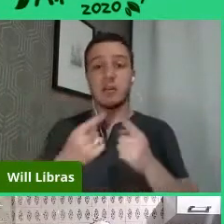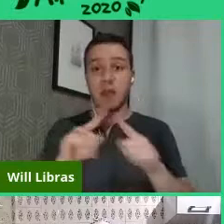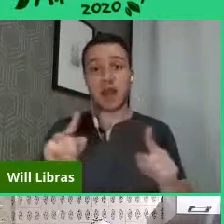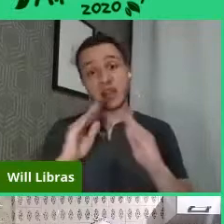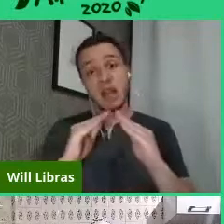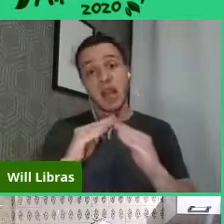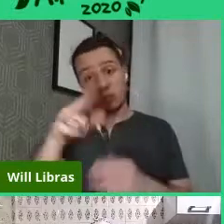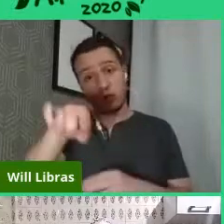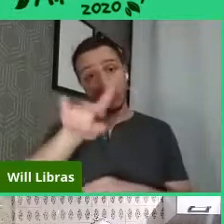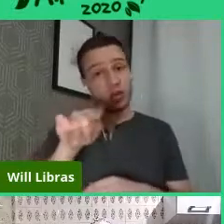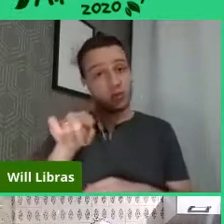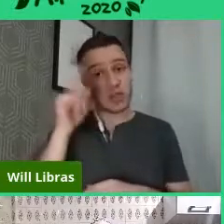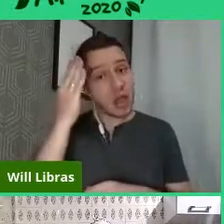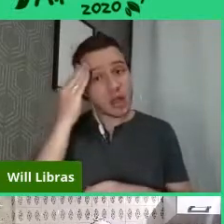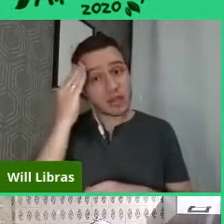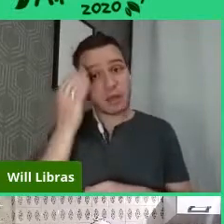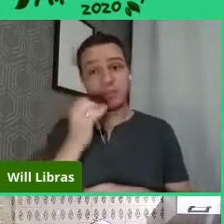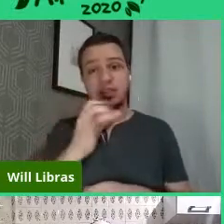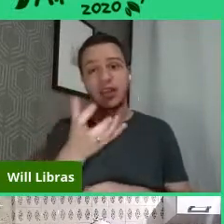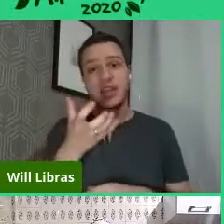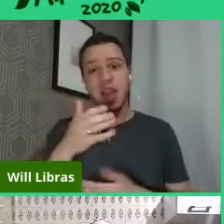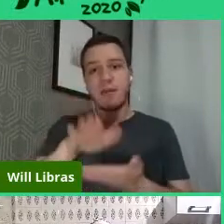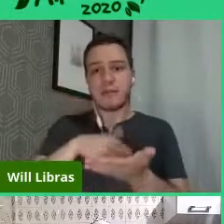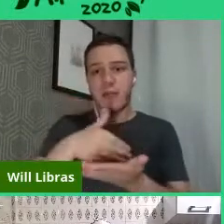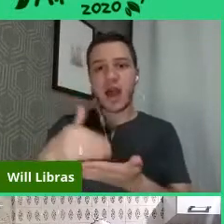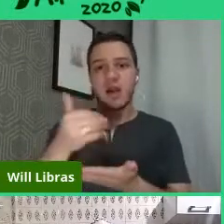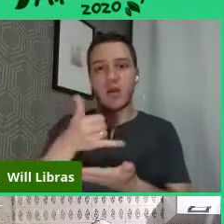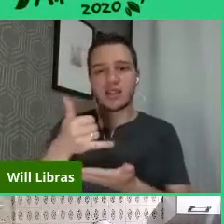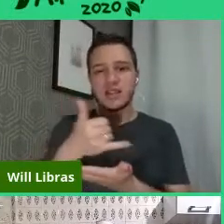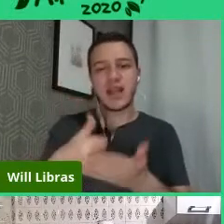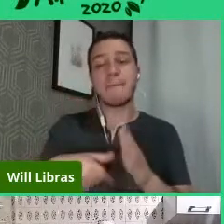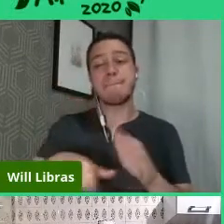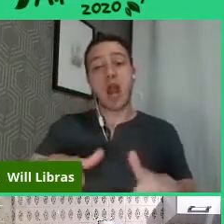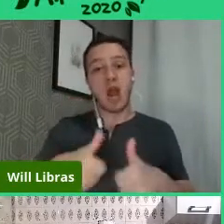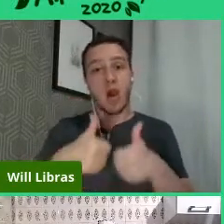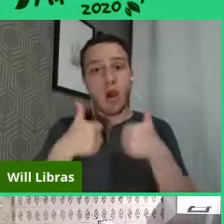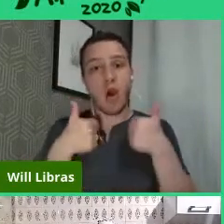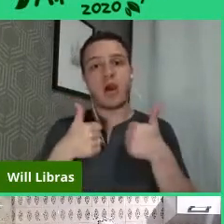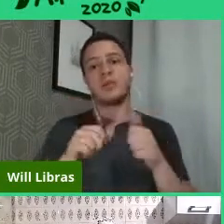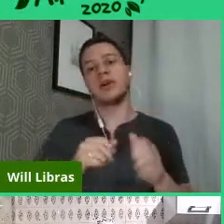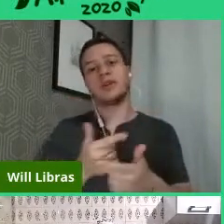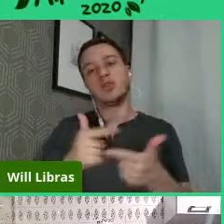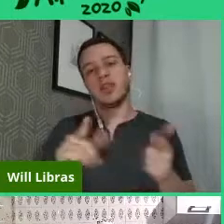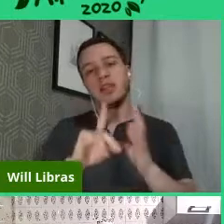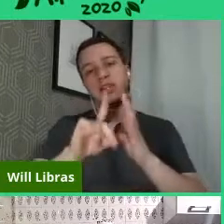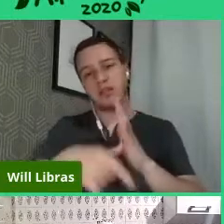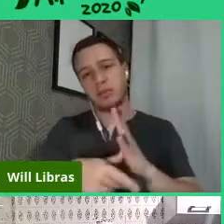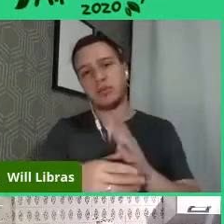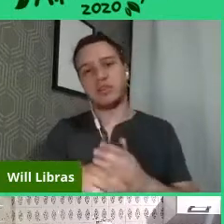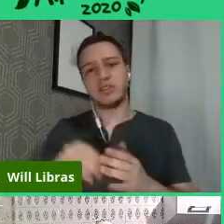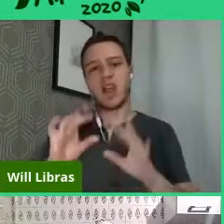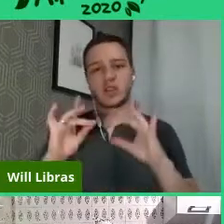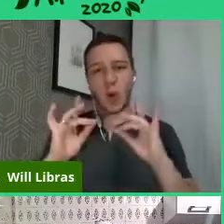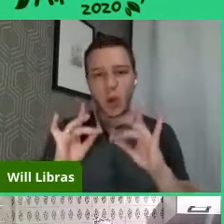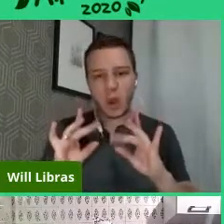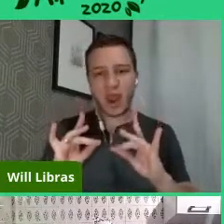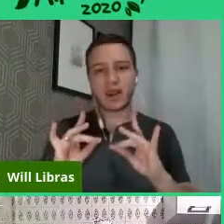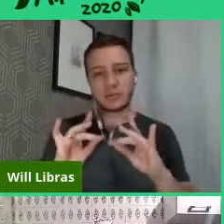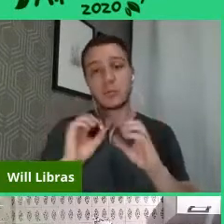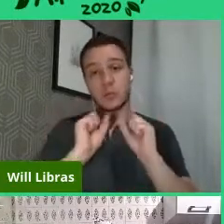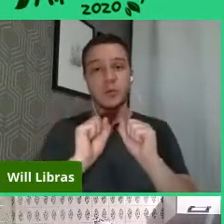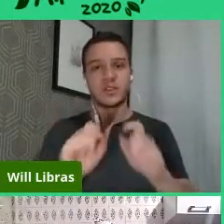sabem, se quiserem untar, né, para ficar melhor e depois não ter, daqui a pouco, poder grudar, vocês podem estar